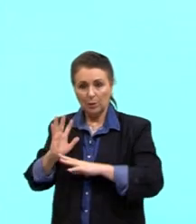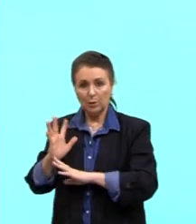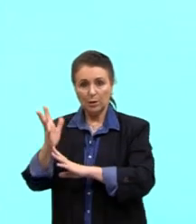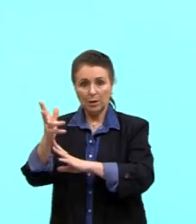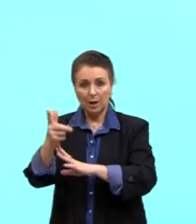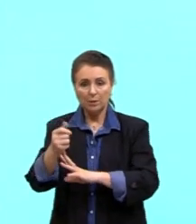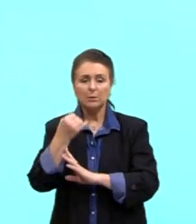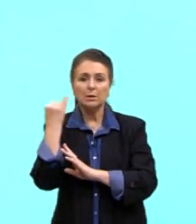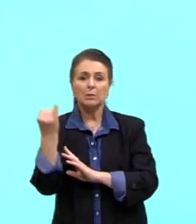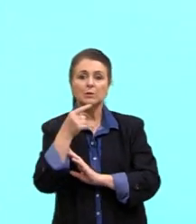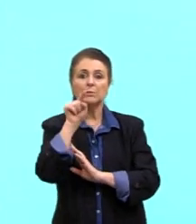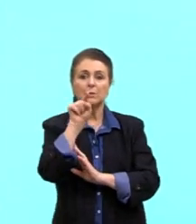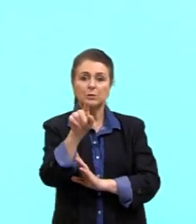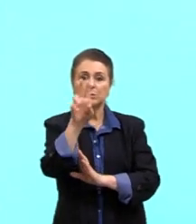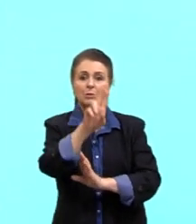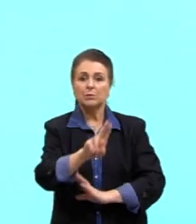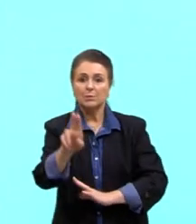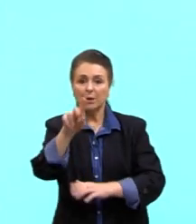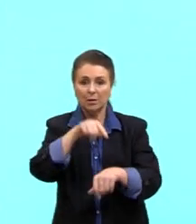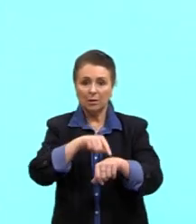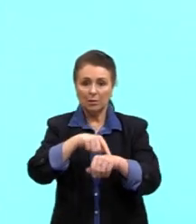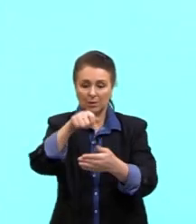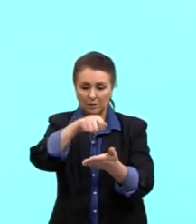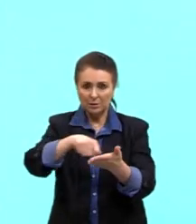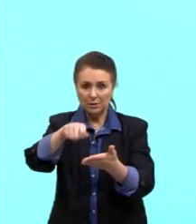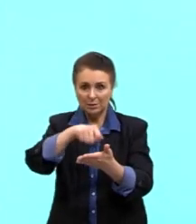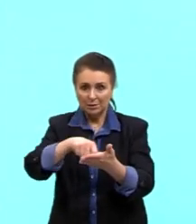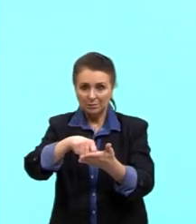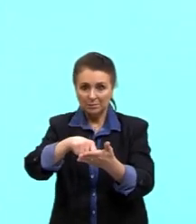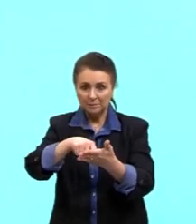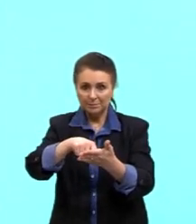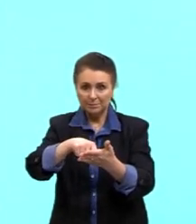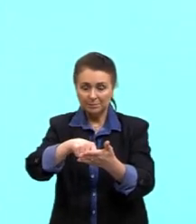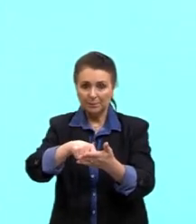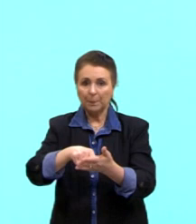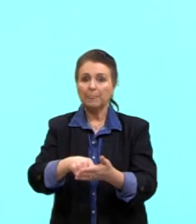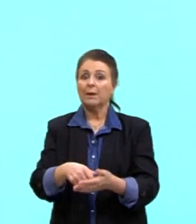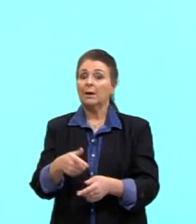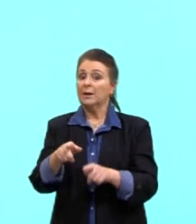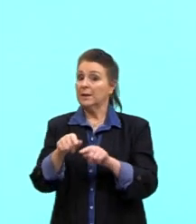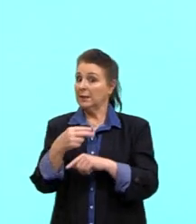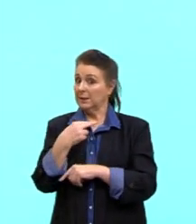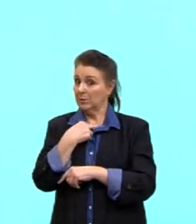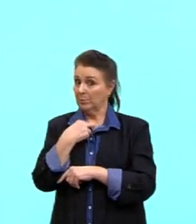para vocês usarem aí, podem servir de repertório, sem ser